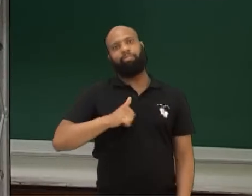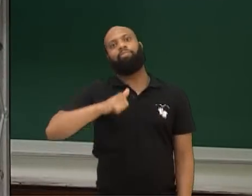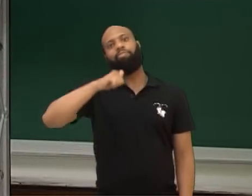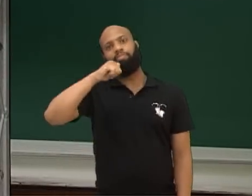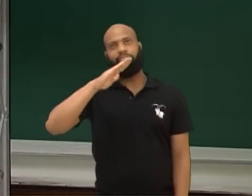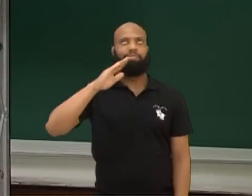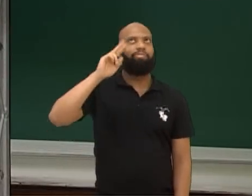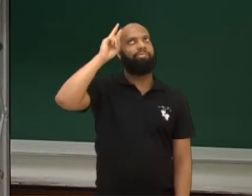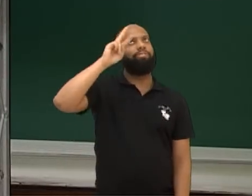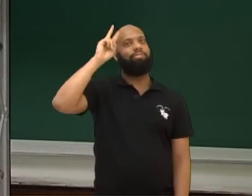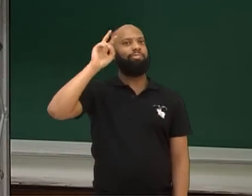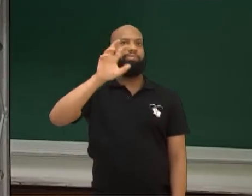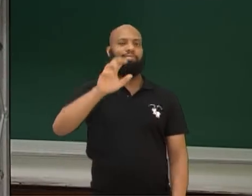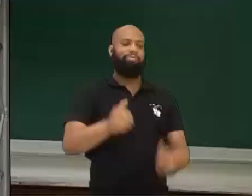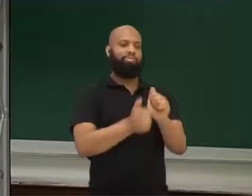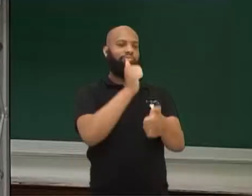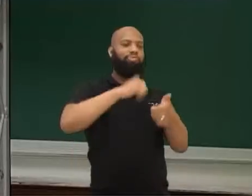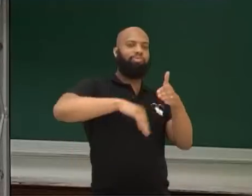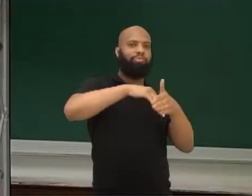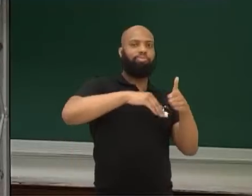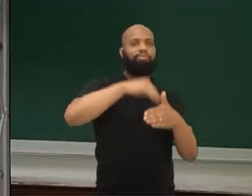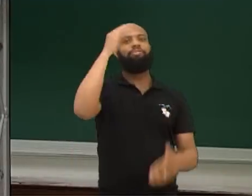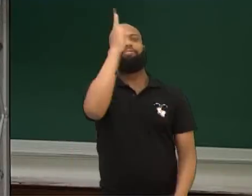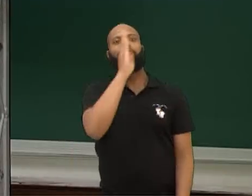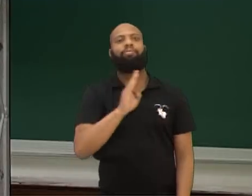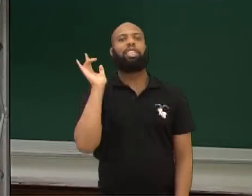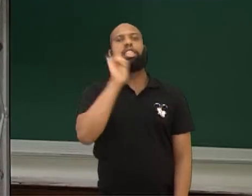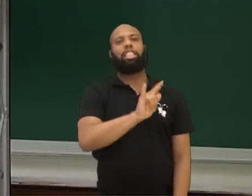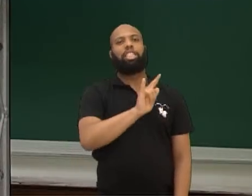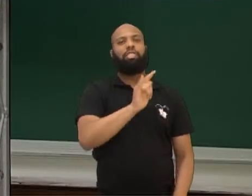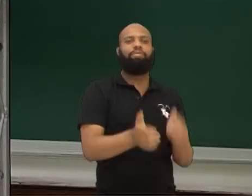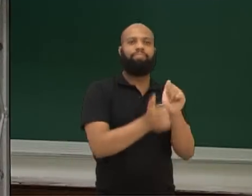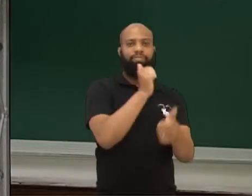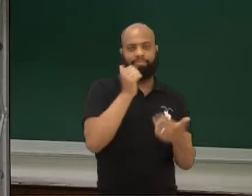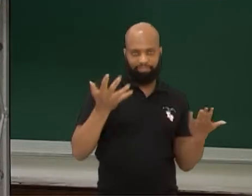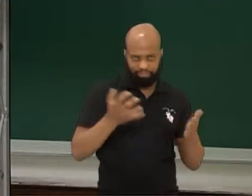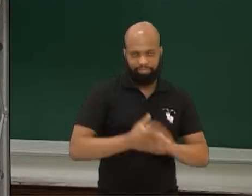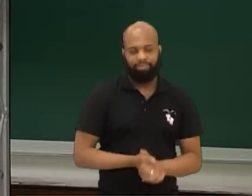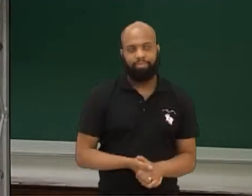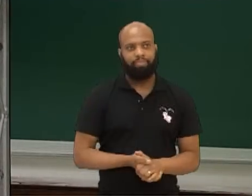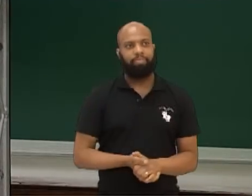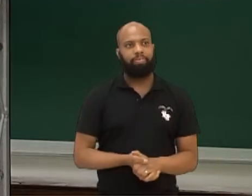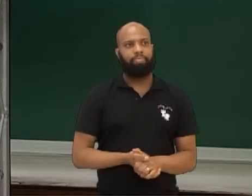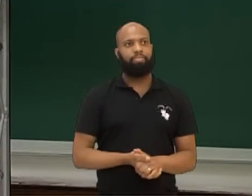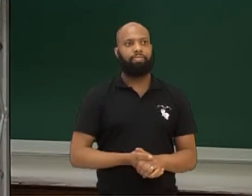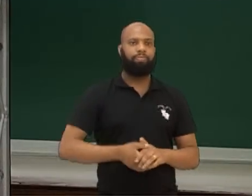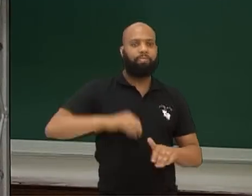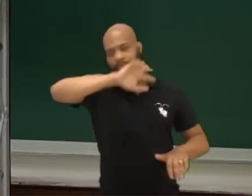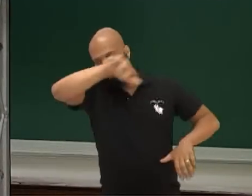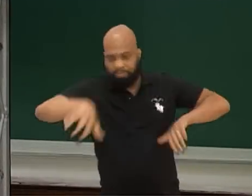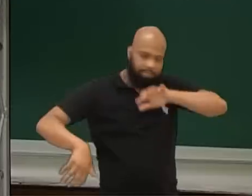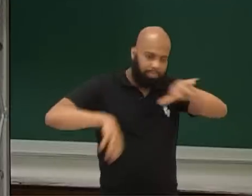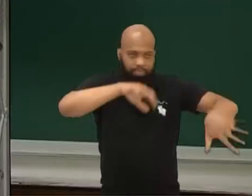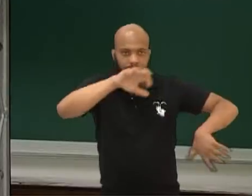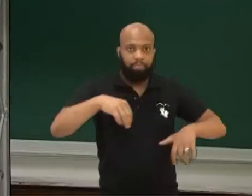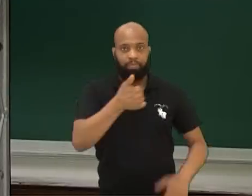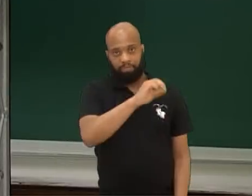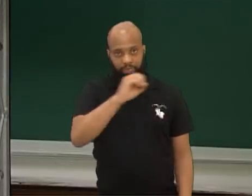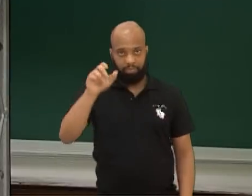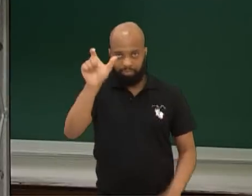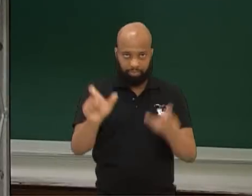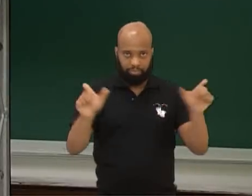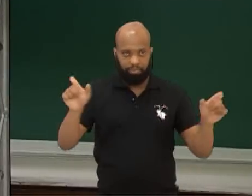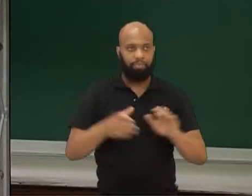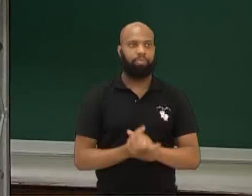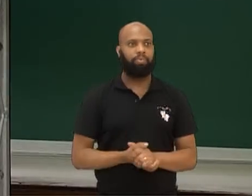pessoas lembram é o futebol, né? Diz que o Brasil é o país do futebol, né? Natação, 100 pessoas